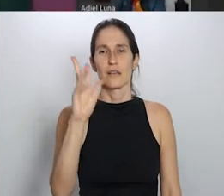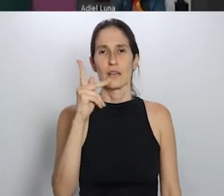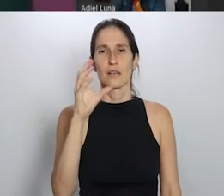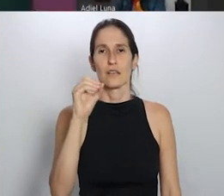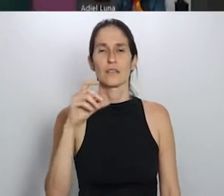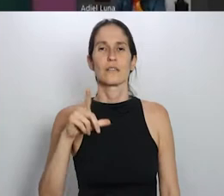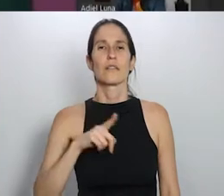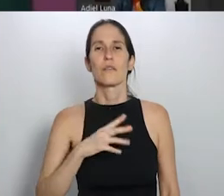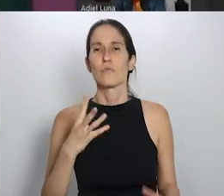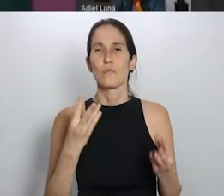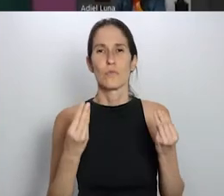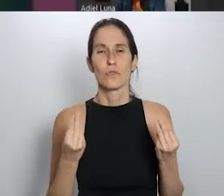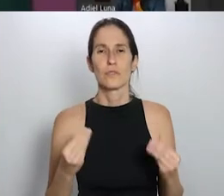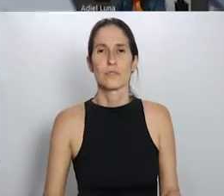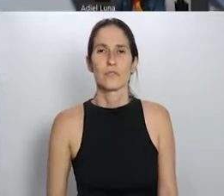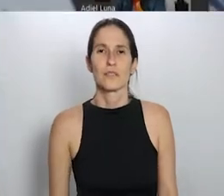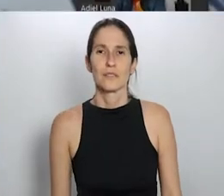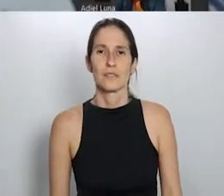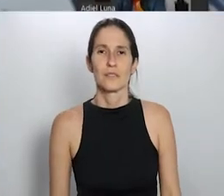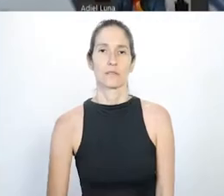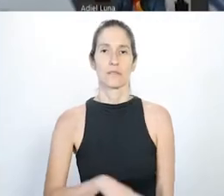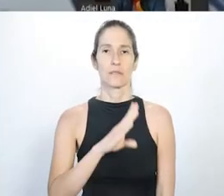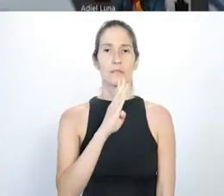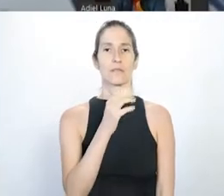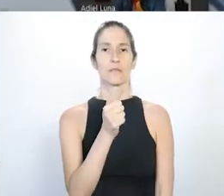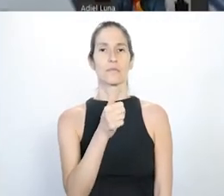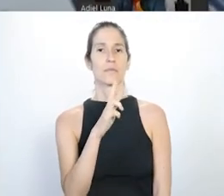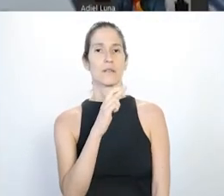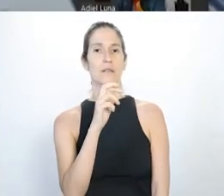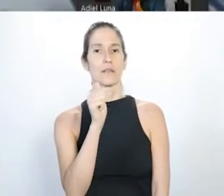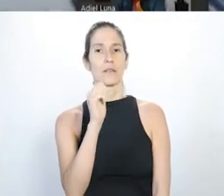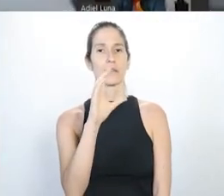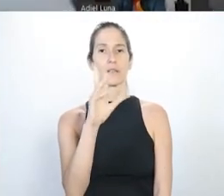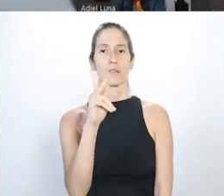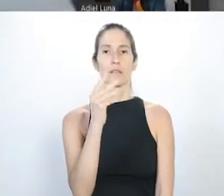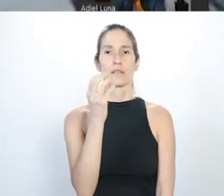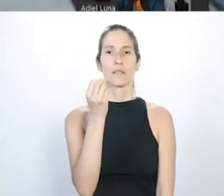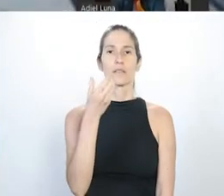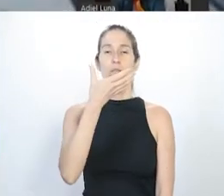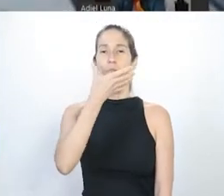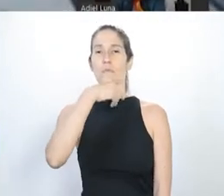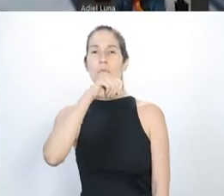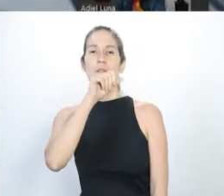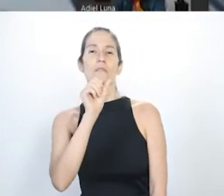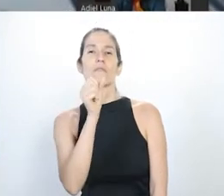Baracho, pai velho da gente, preto inocente, rei do cirandá.